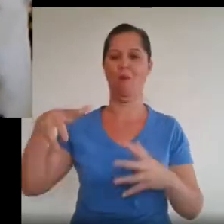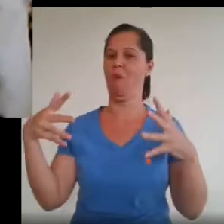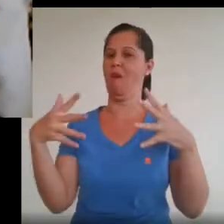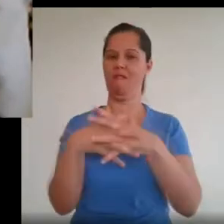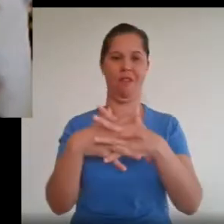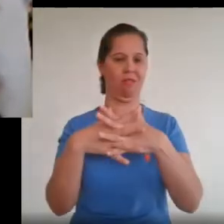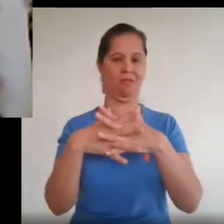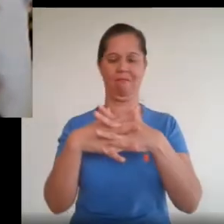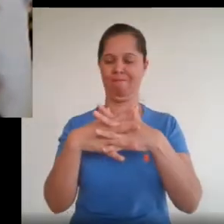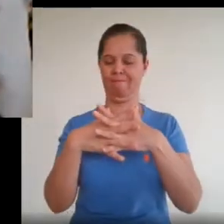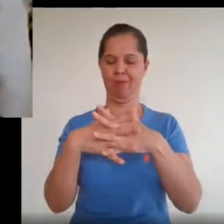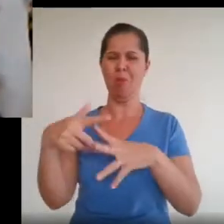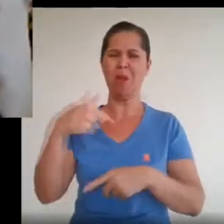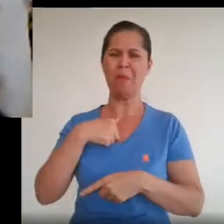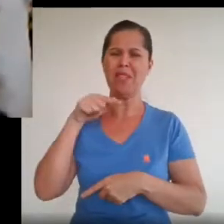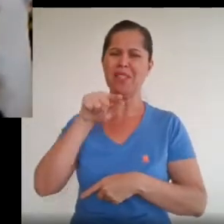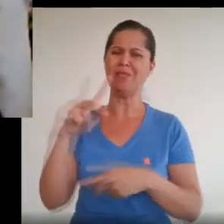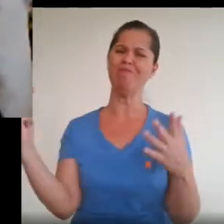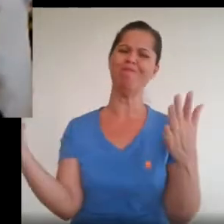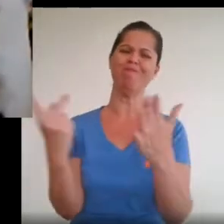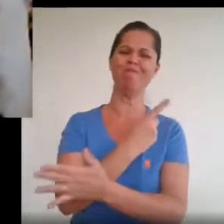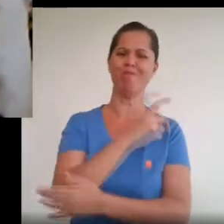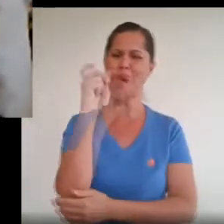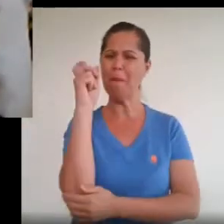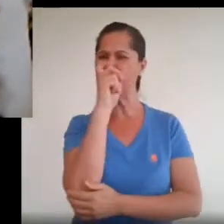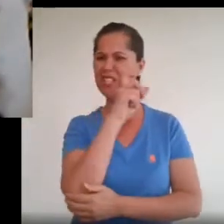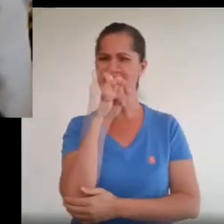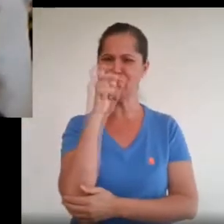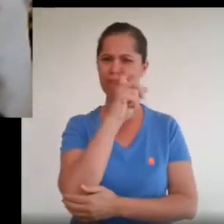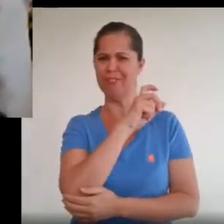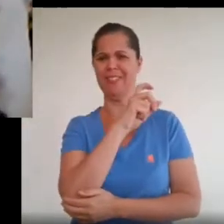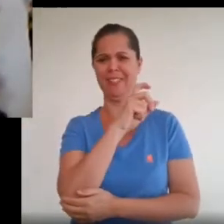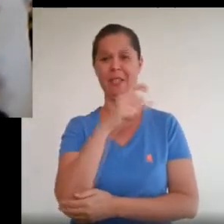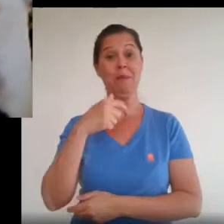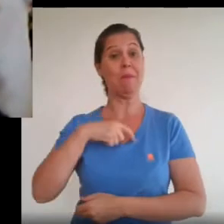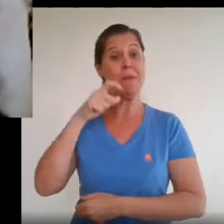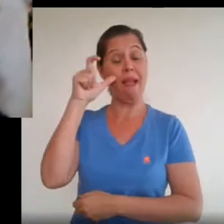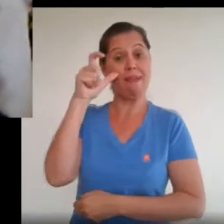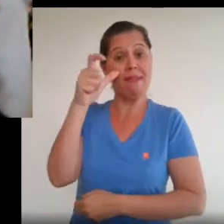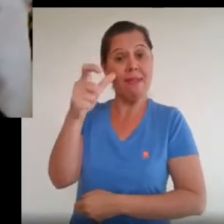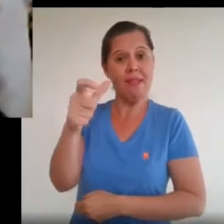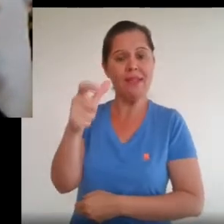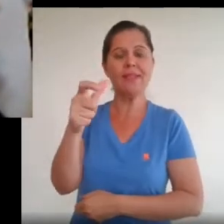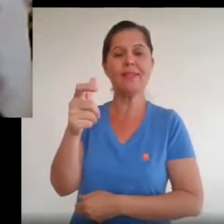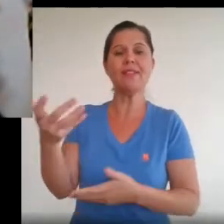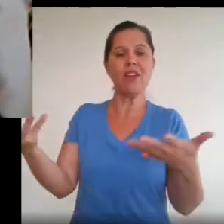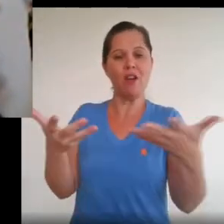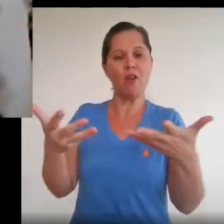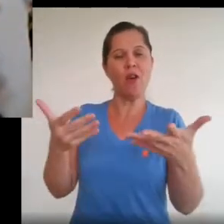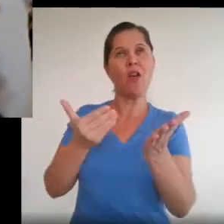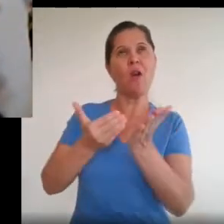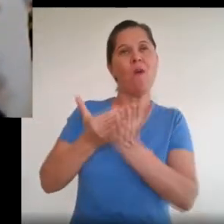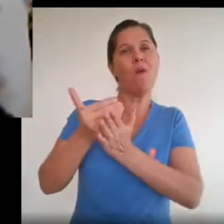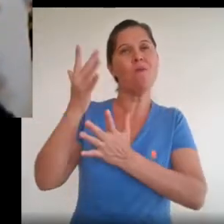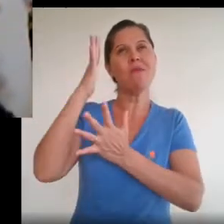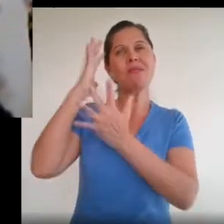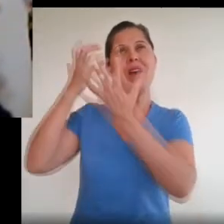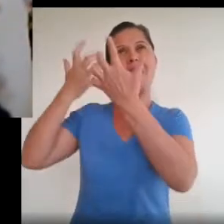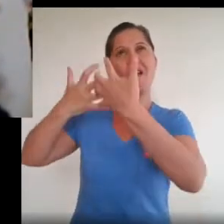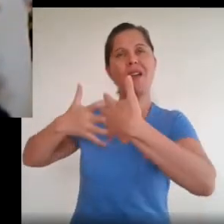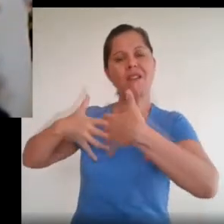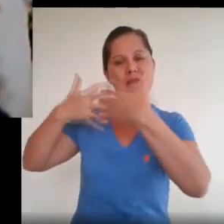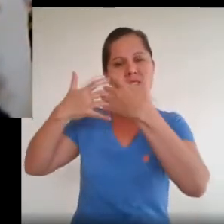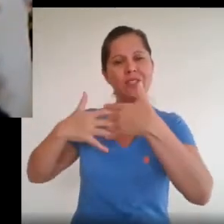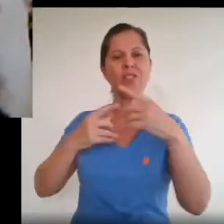Então, essa para mim foi uma grande falácia, e que eu estou achando bem interessante abrir a nossa reflexão,